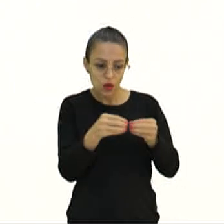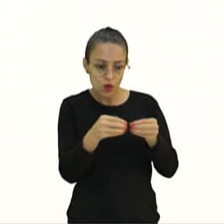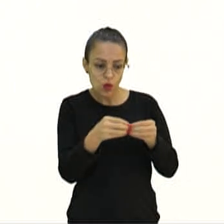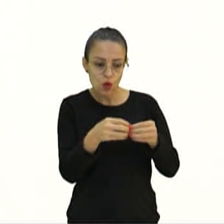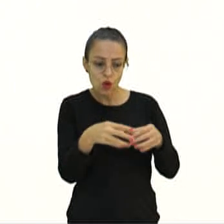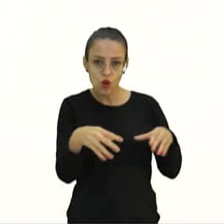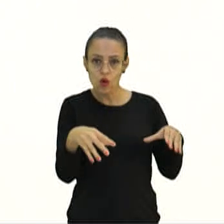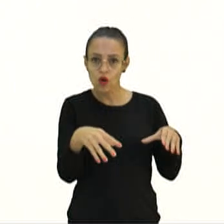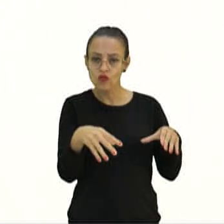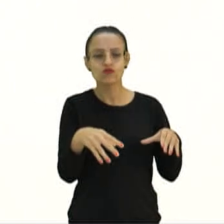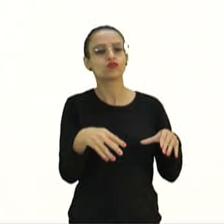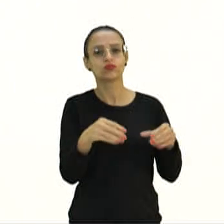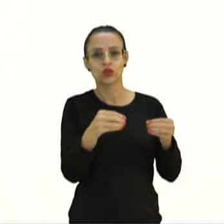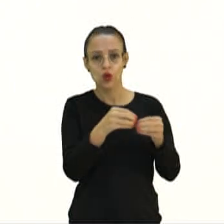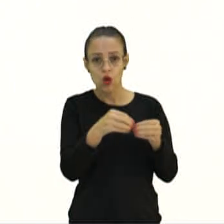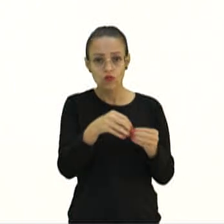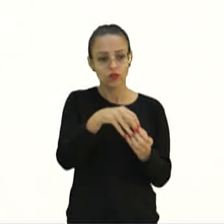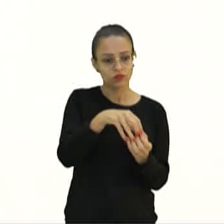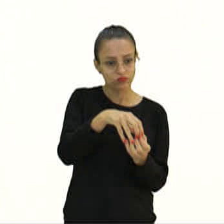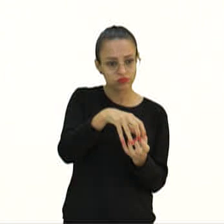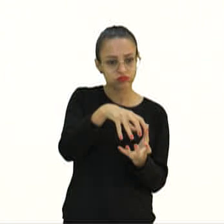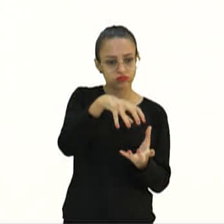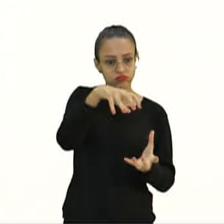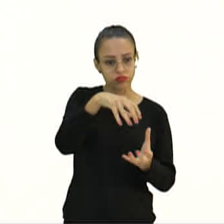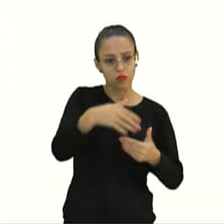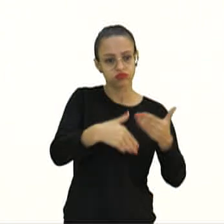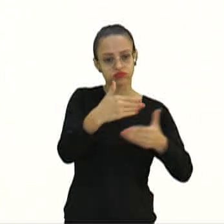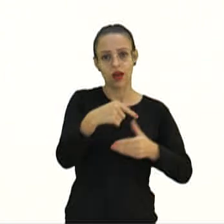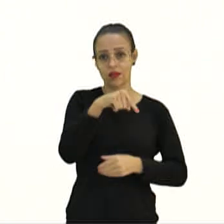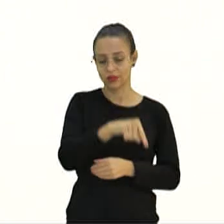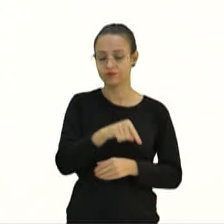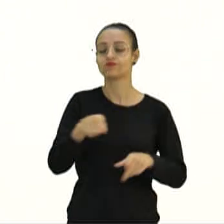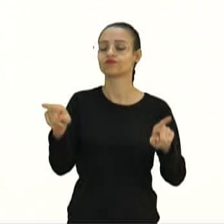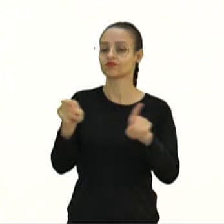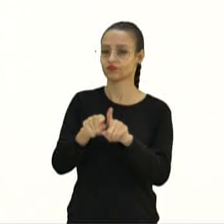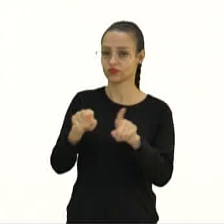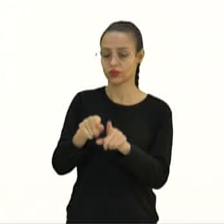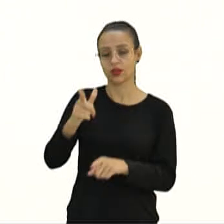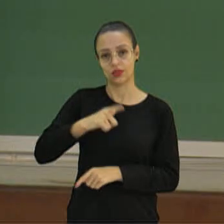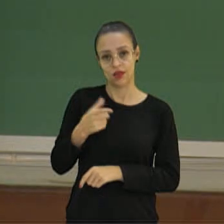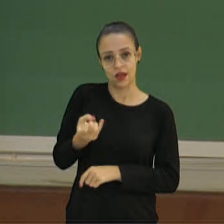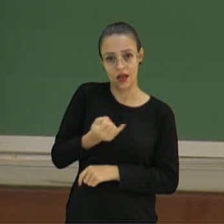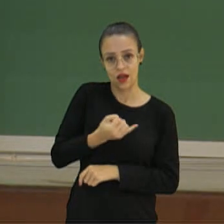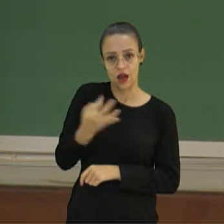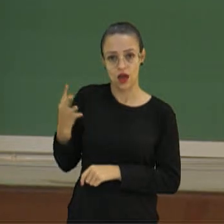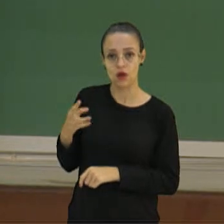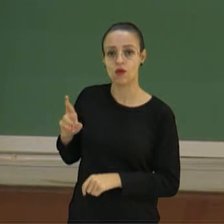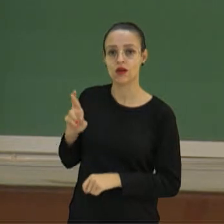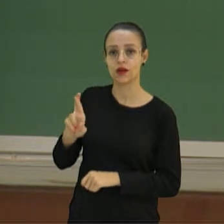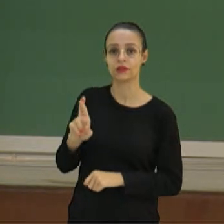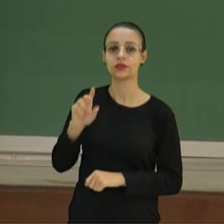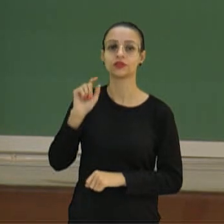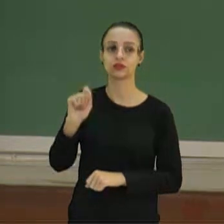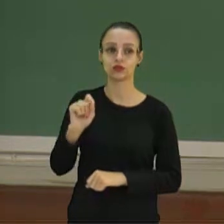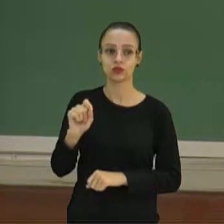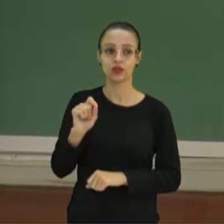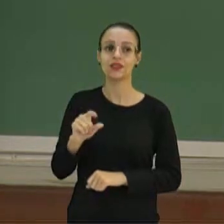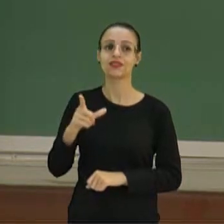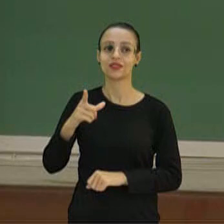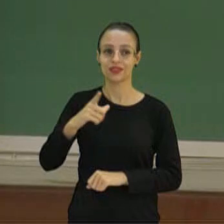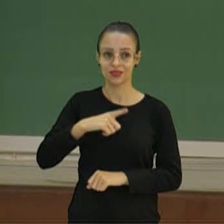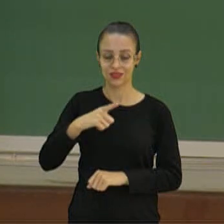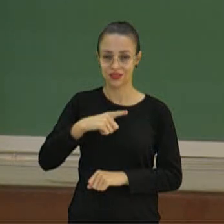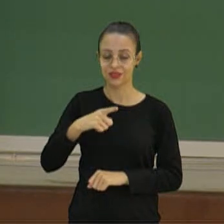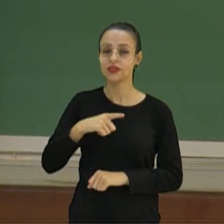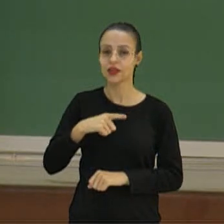e os animais se desenvolvem dentro do ovo. Mas a gente também pode encontrar alguns representantes ovovivíparos